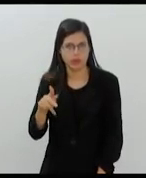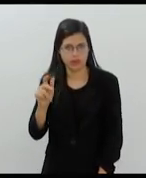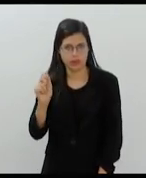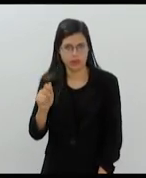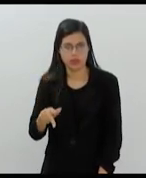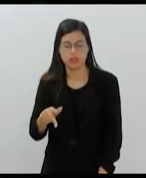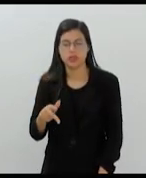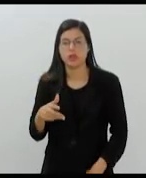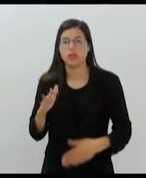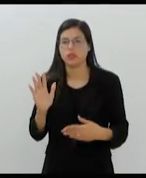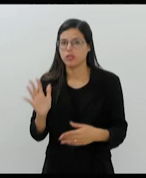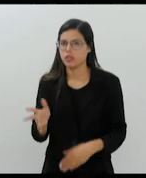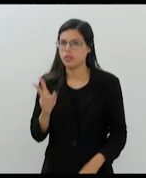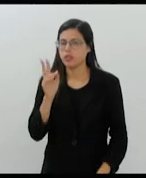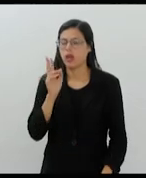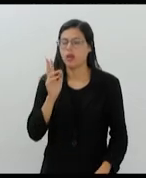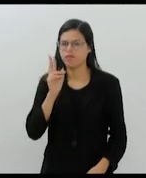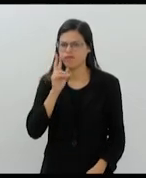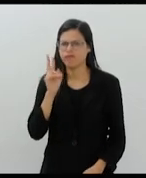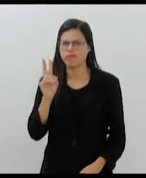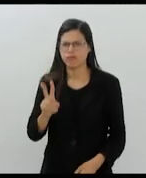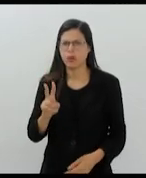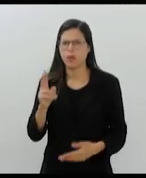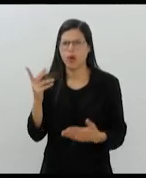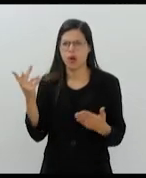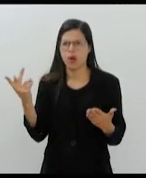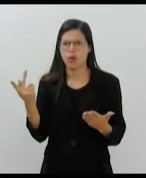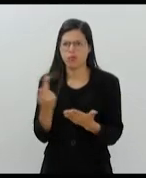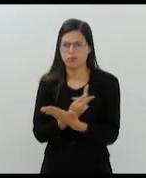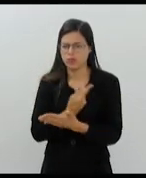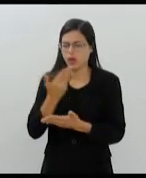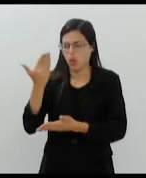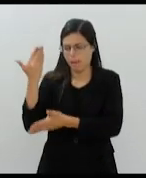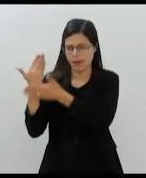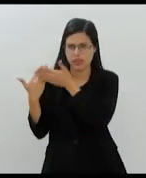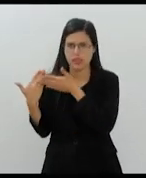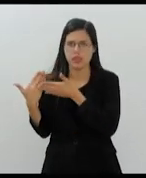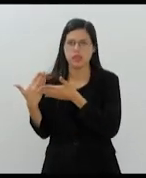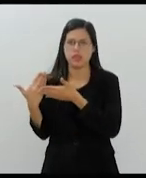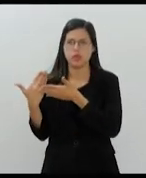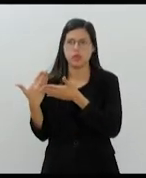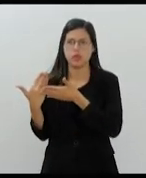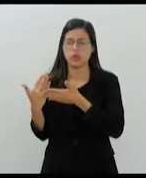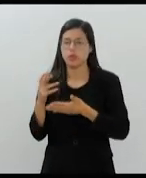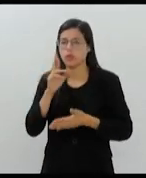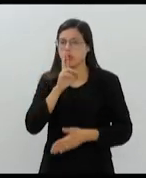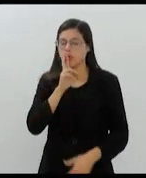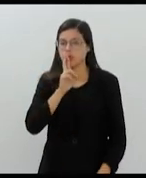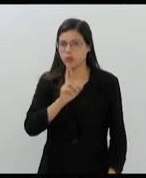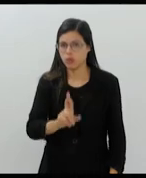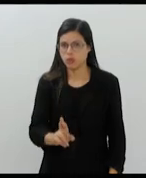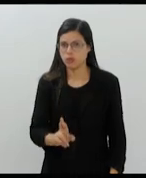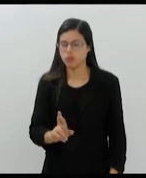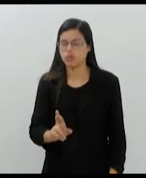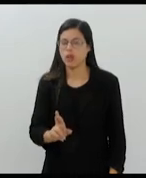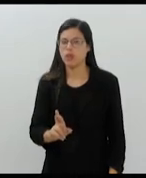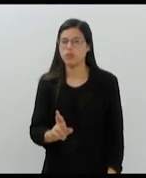Já vimos esse tipo de situação no passado e os resultados